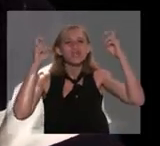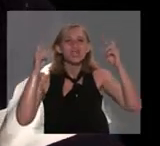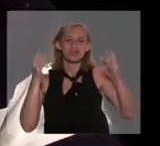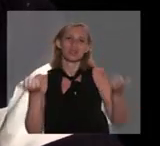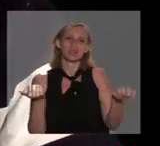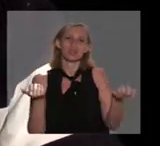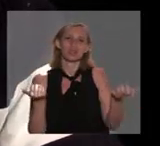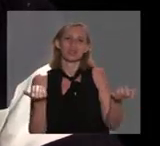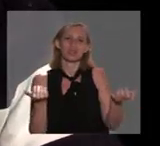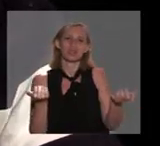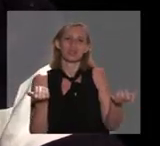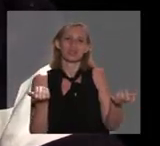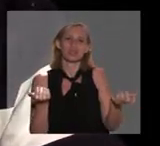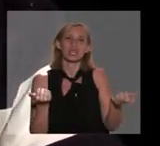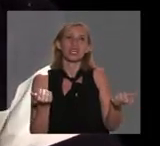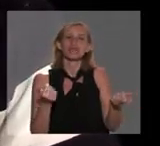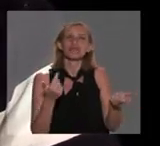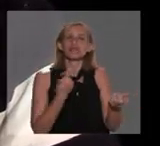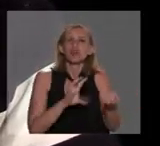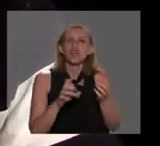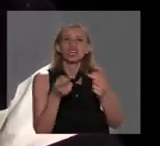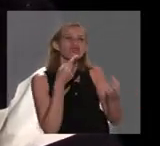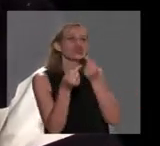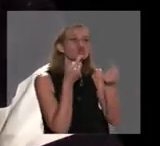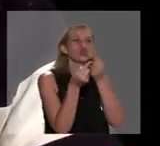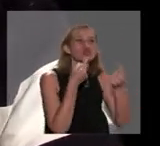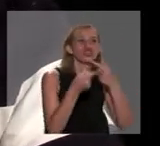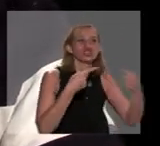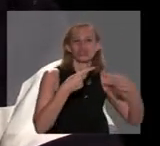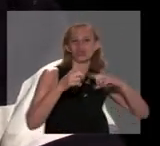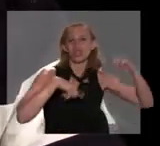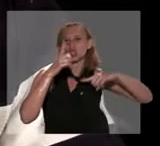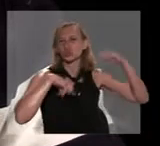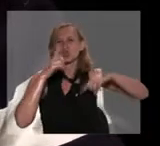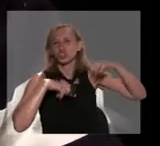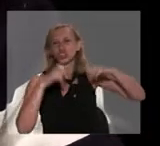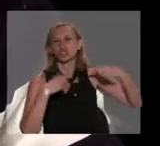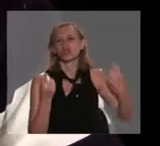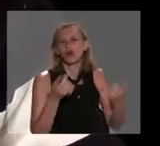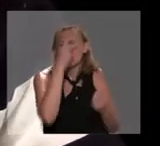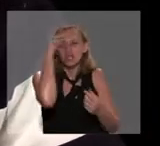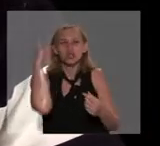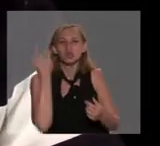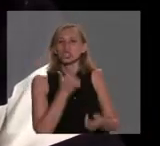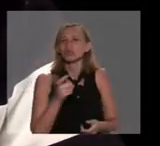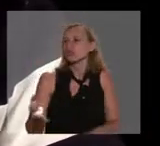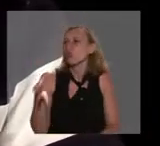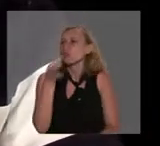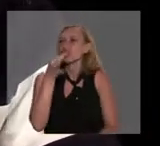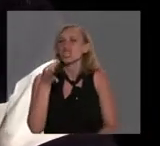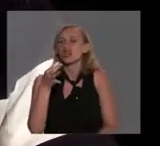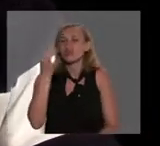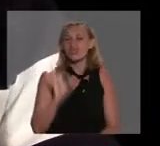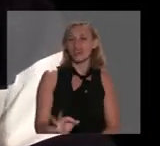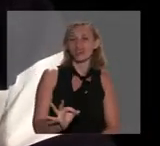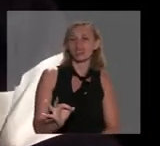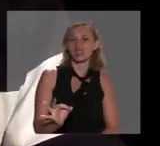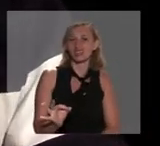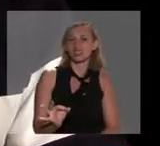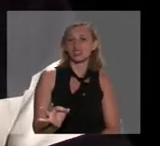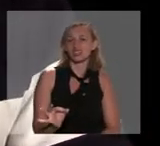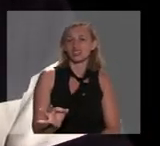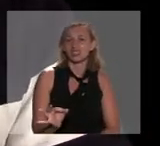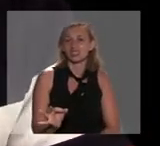é falar sobre o enfrentamento do racismo, e eu não estou ali para discutir com uma pessoa que não tem